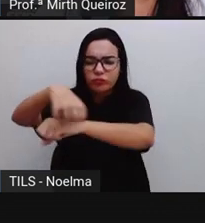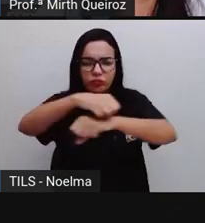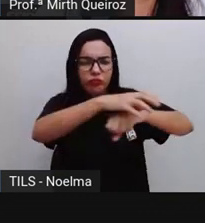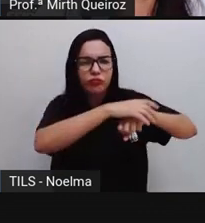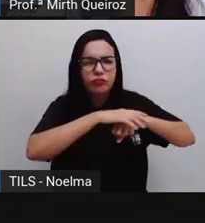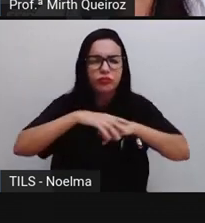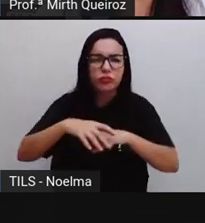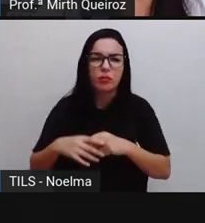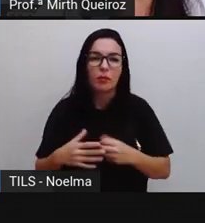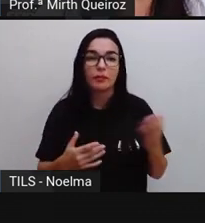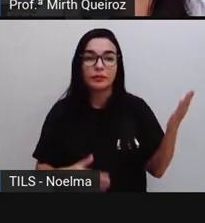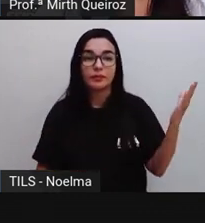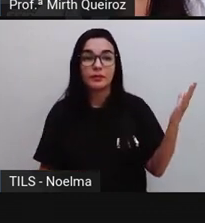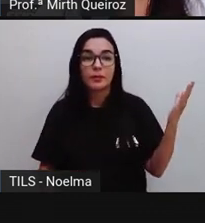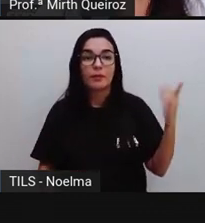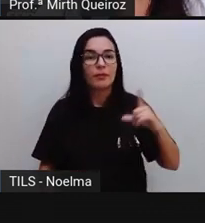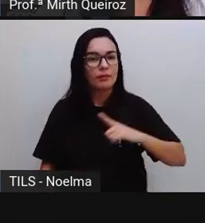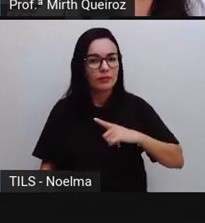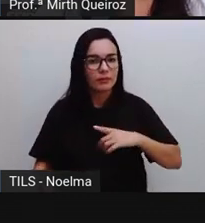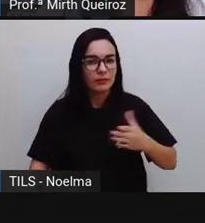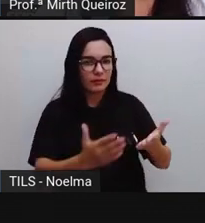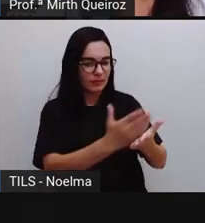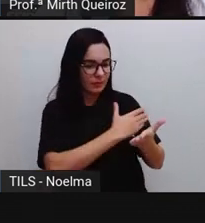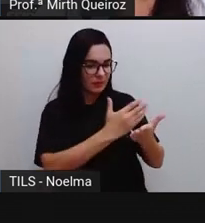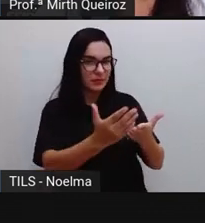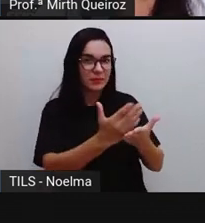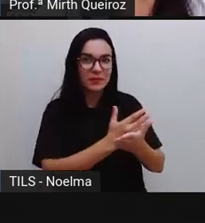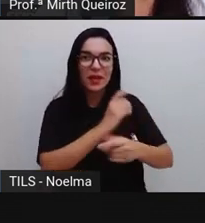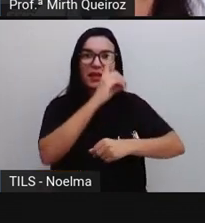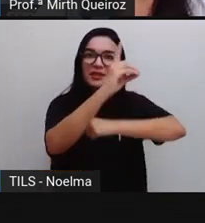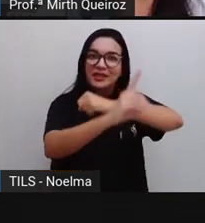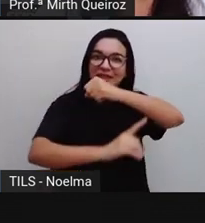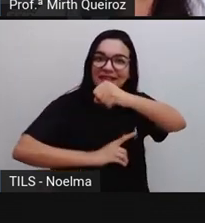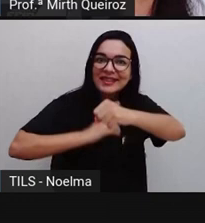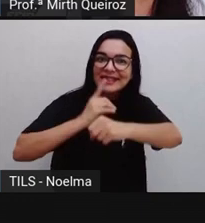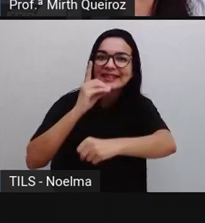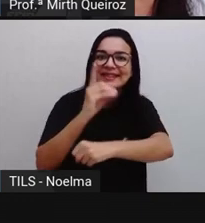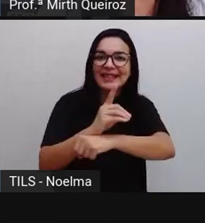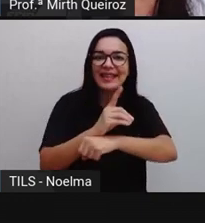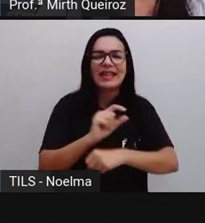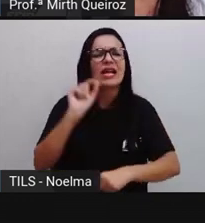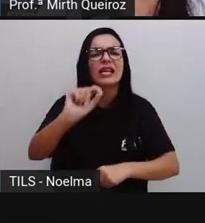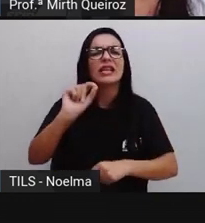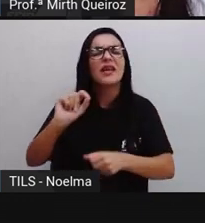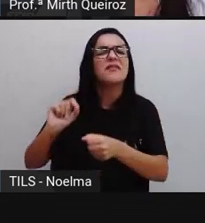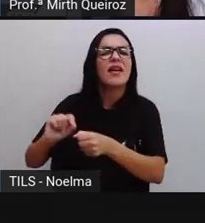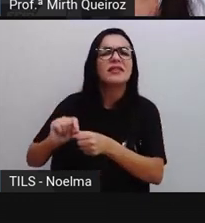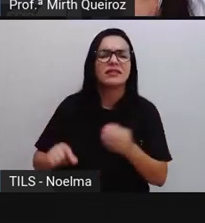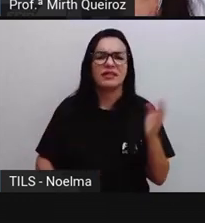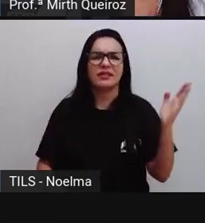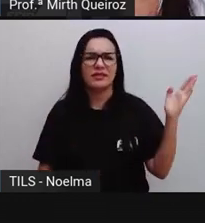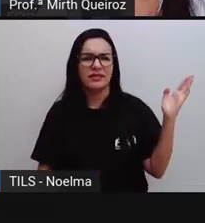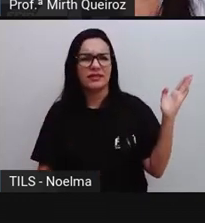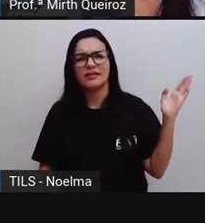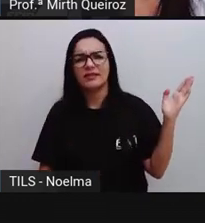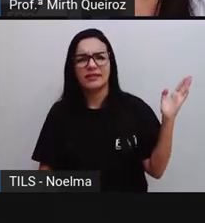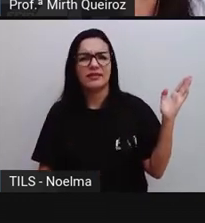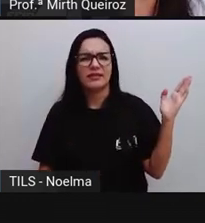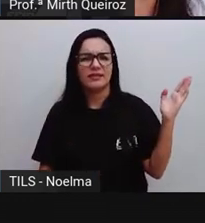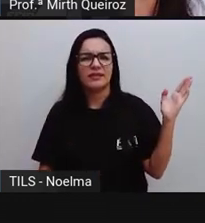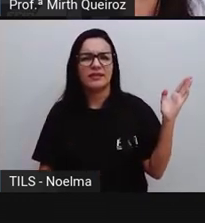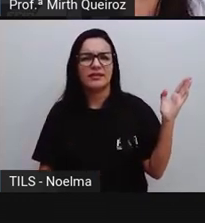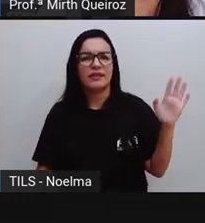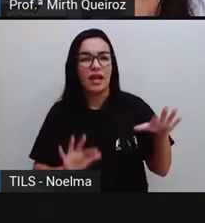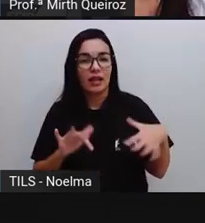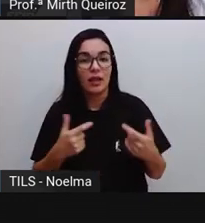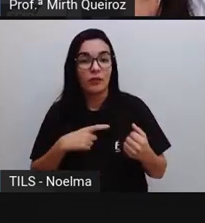de quê? De uma enciclopédia digital, né? Pelo que a gente pôde ver. Quem é que produziu aí esse verbete?